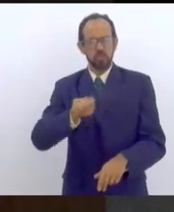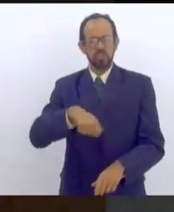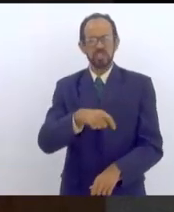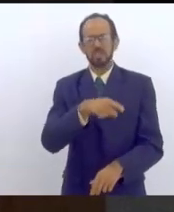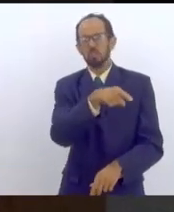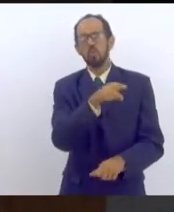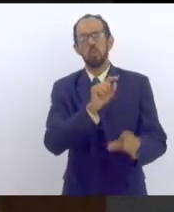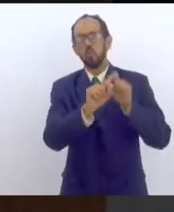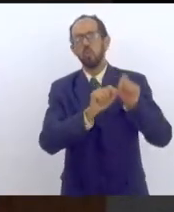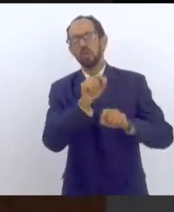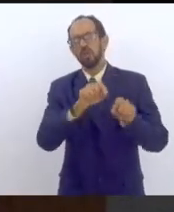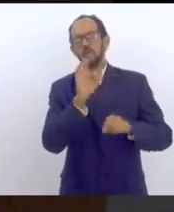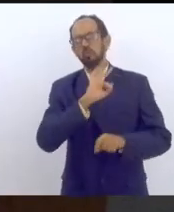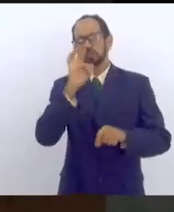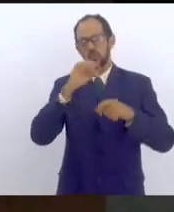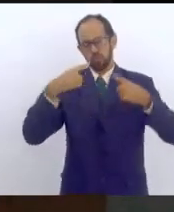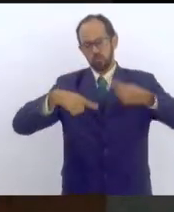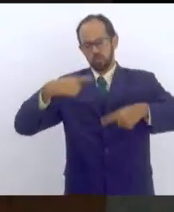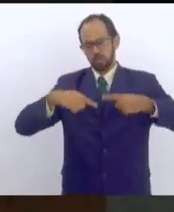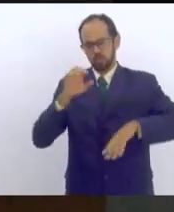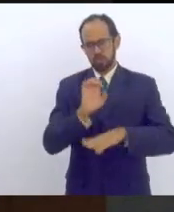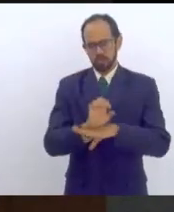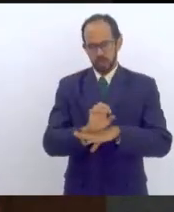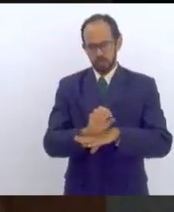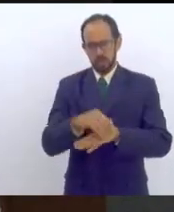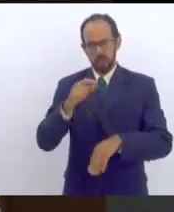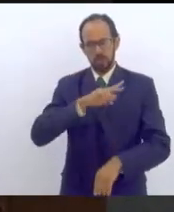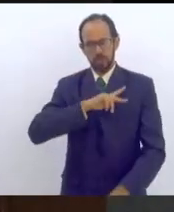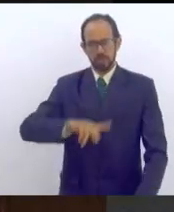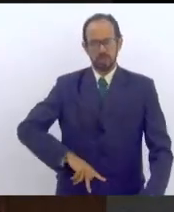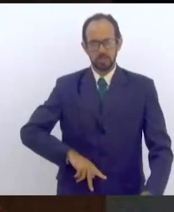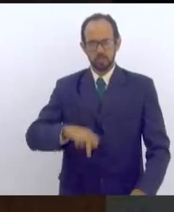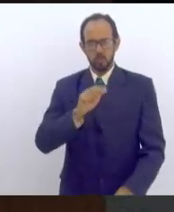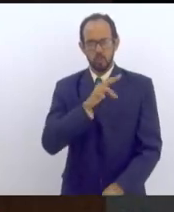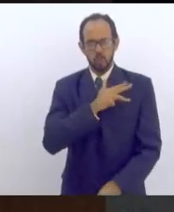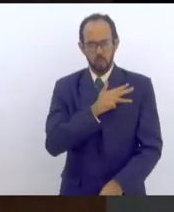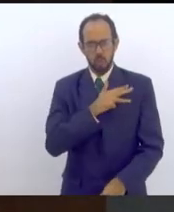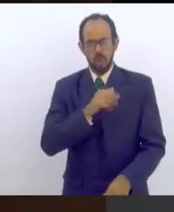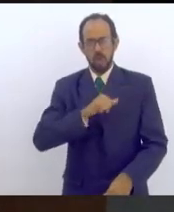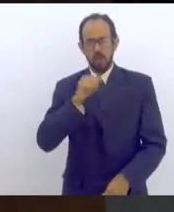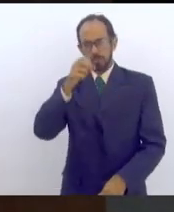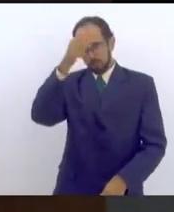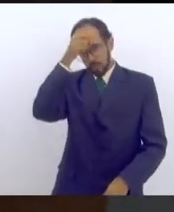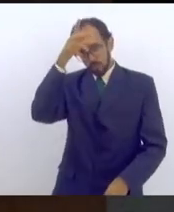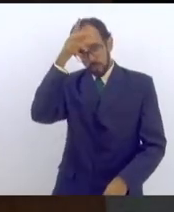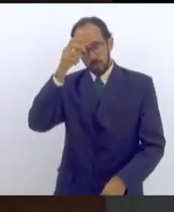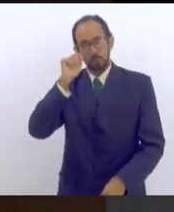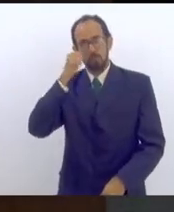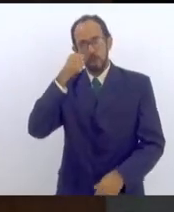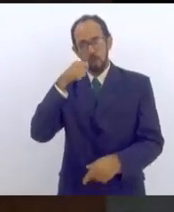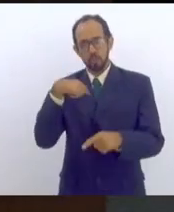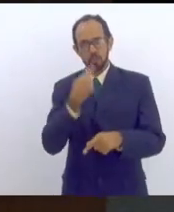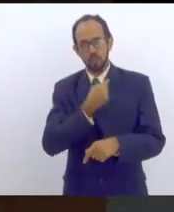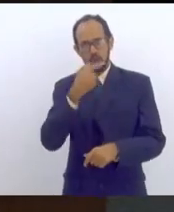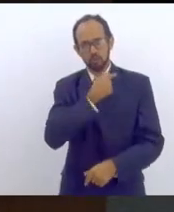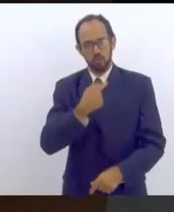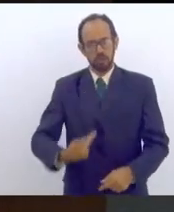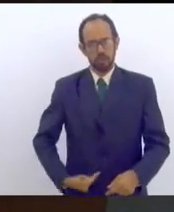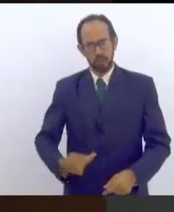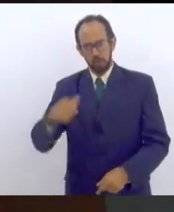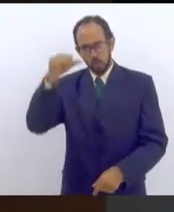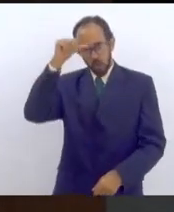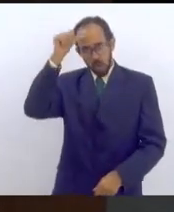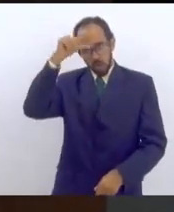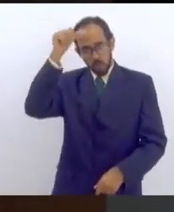futuro político do nosso Estado. Estava presente o presidente Lula, né, o prefeito Eduardo Paes e o nosso governador Cláudio Castro,